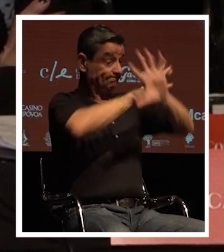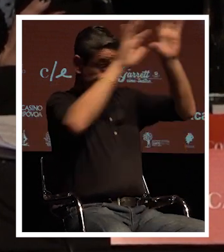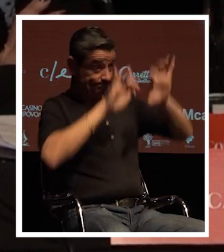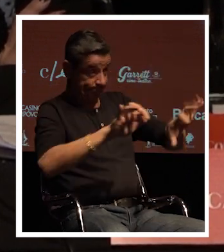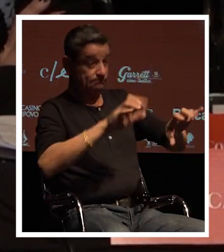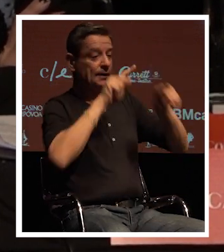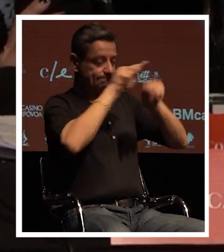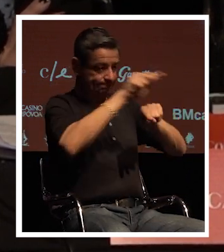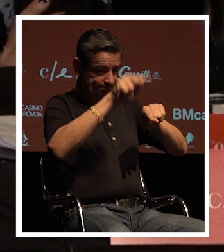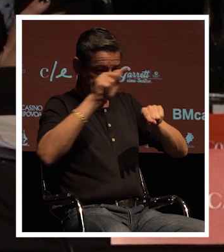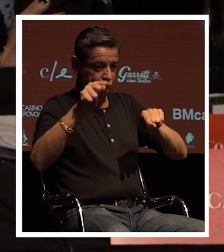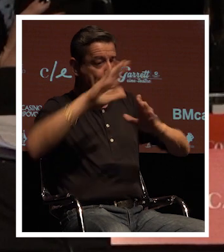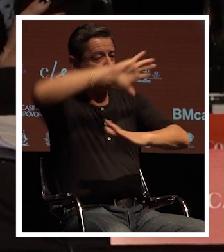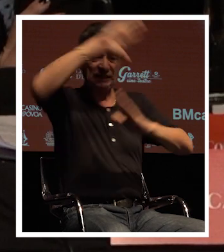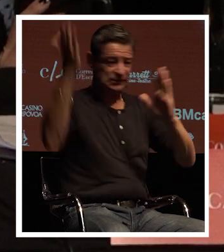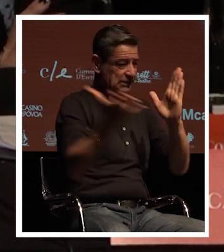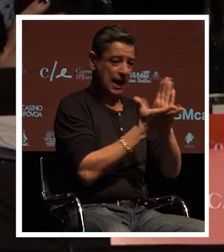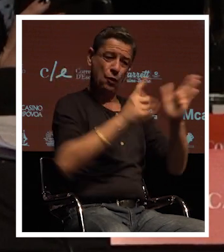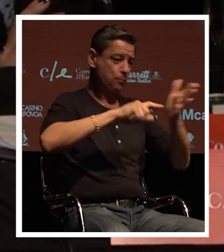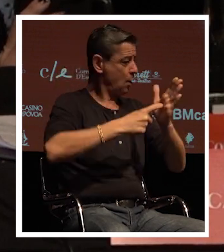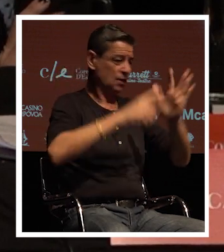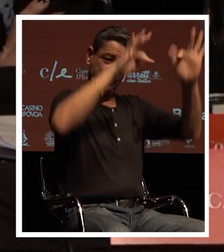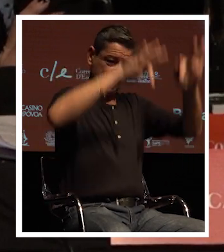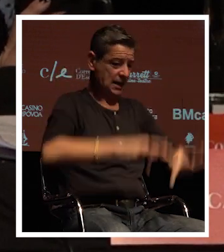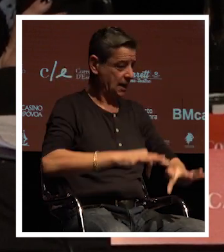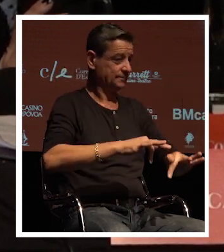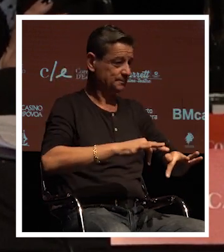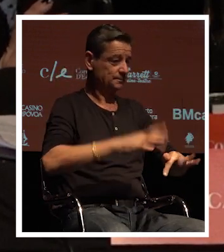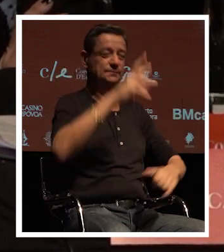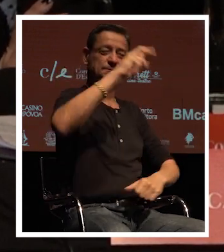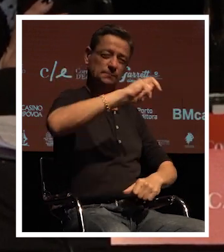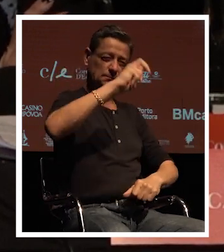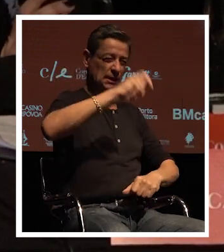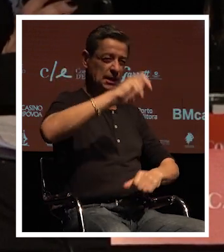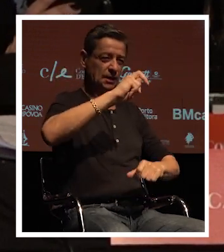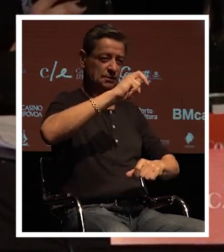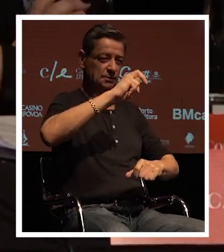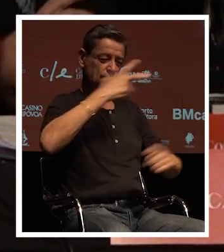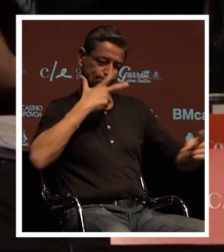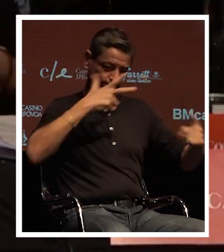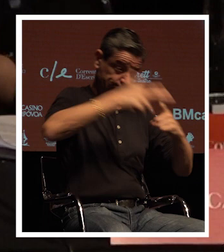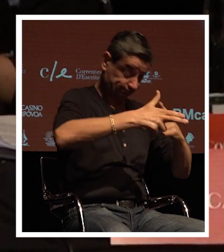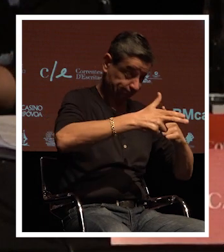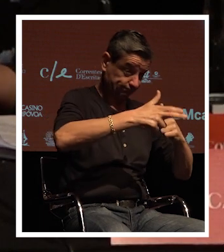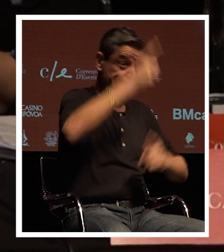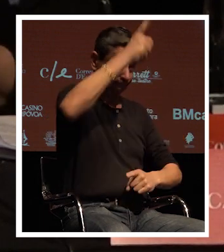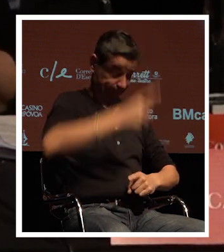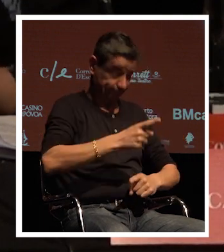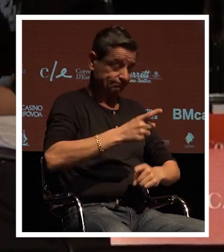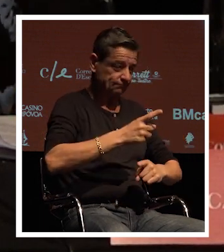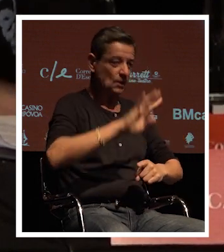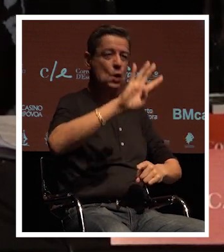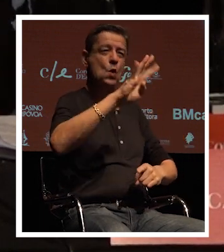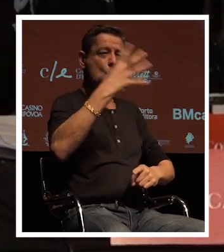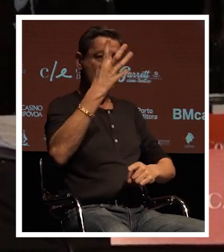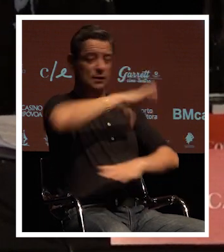dois não há Machado ponto final TR que corte ponto de exclamação quro não